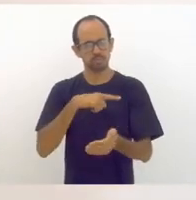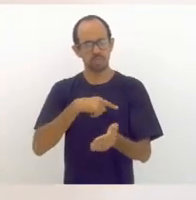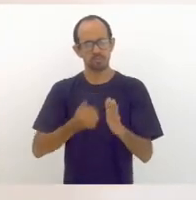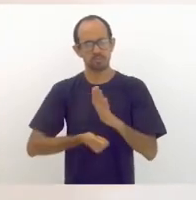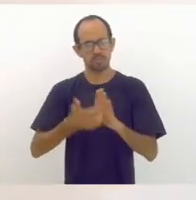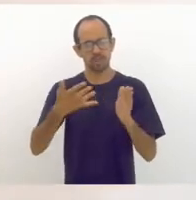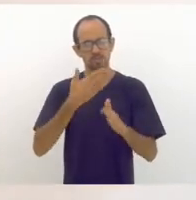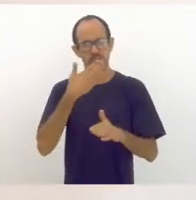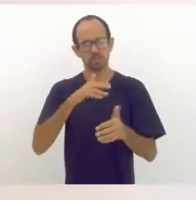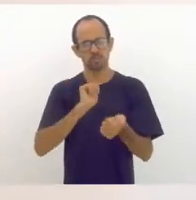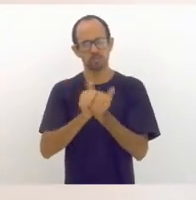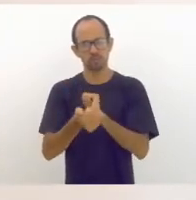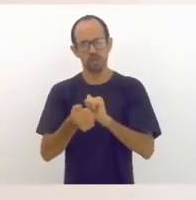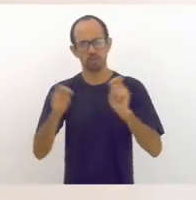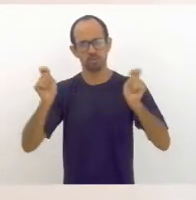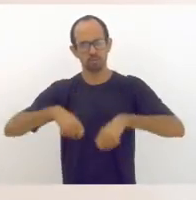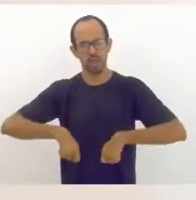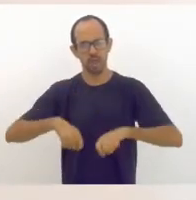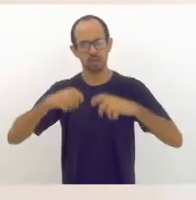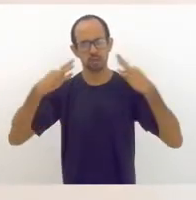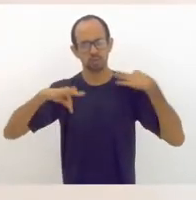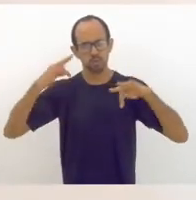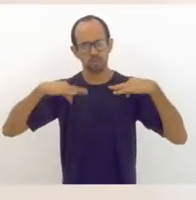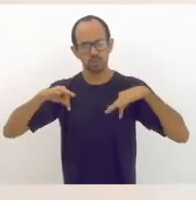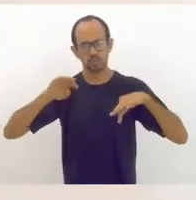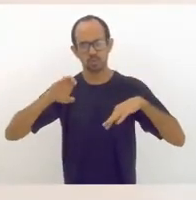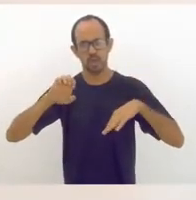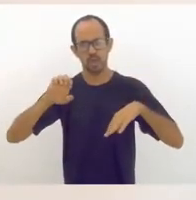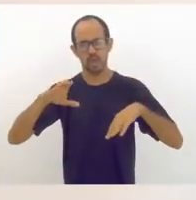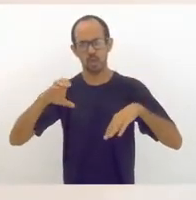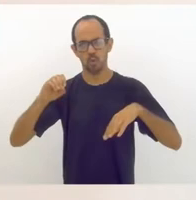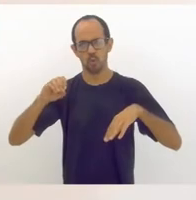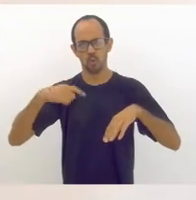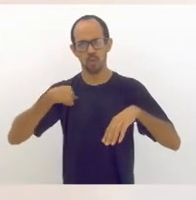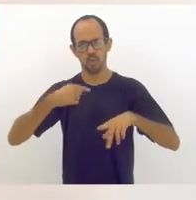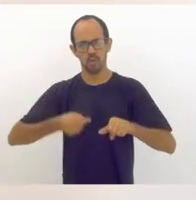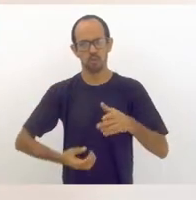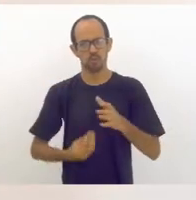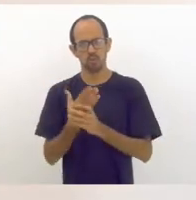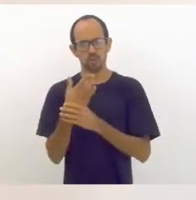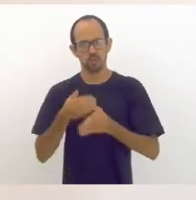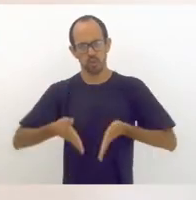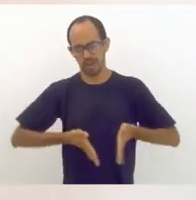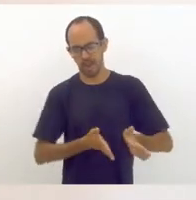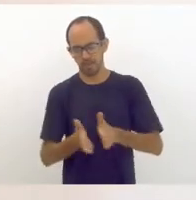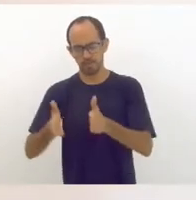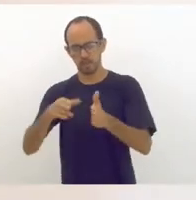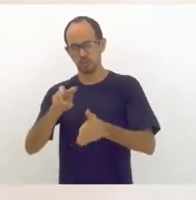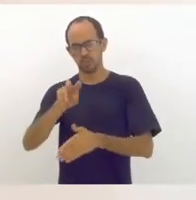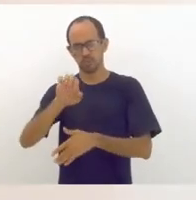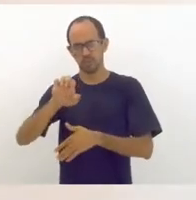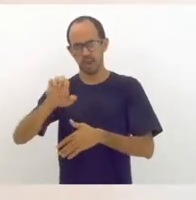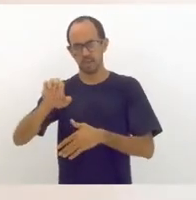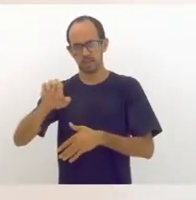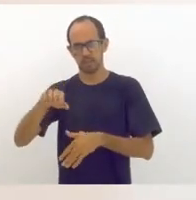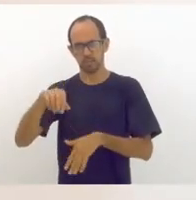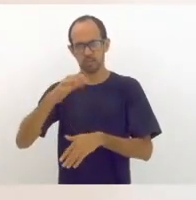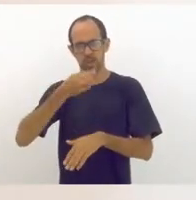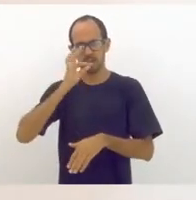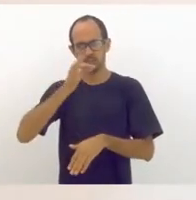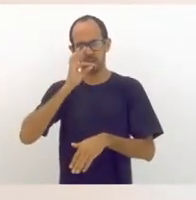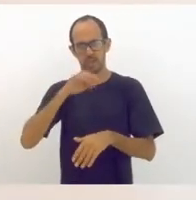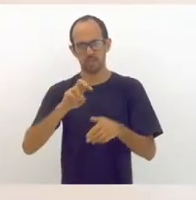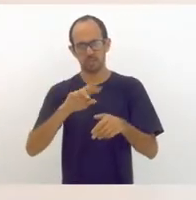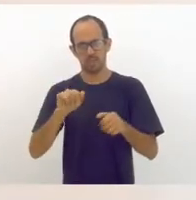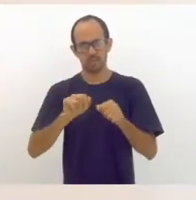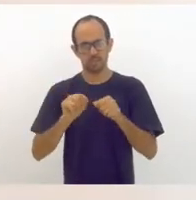temos diversas opções de ecoturismo. Eu atualmente estou idealizando o caminho do Vale do Café, que é outra trilha de longo curso, que vai passar e ser um